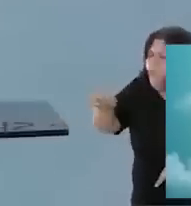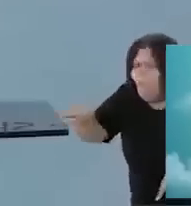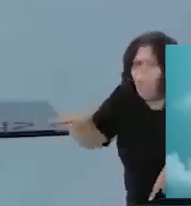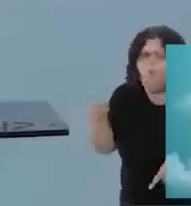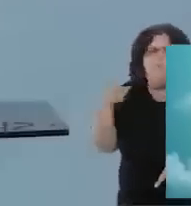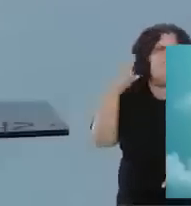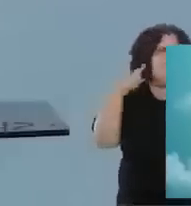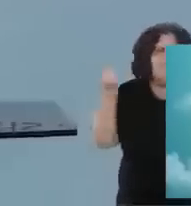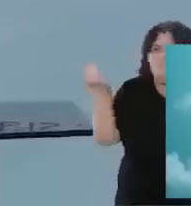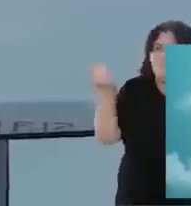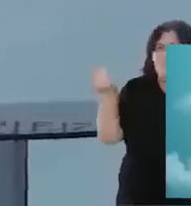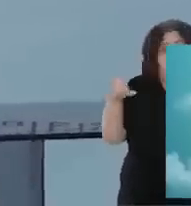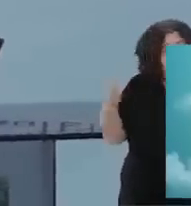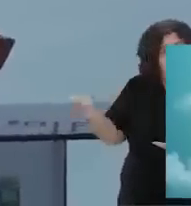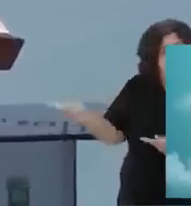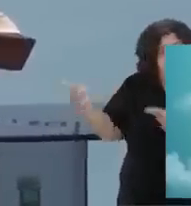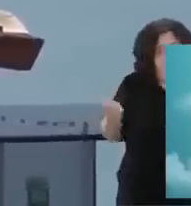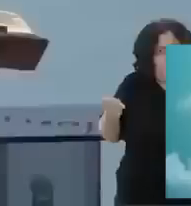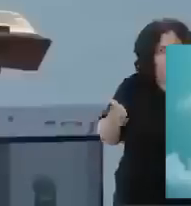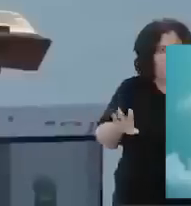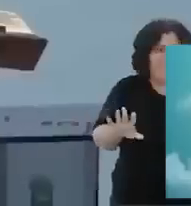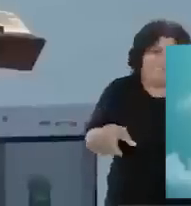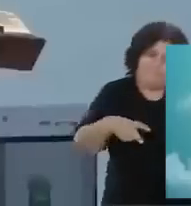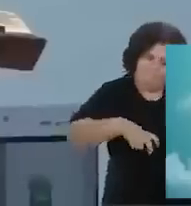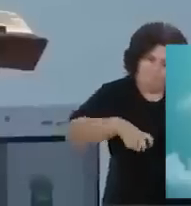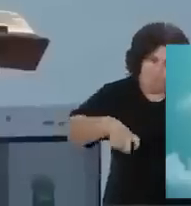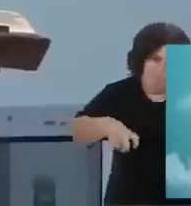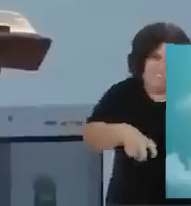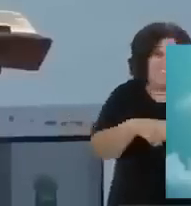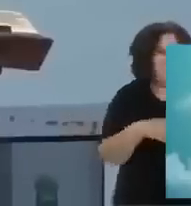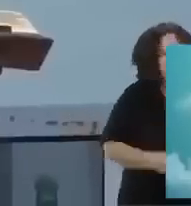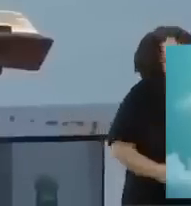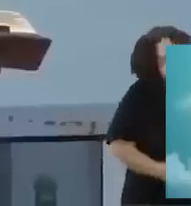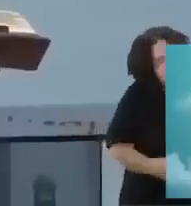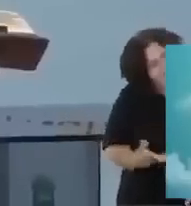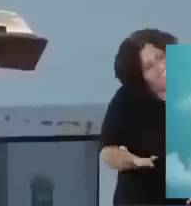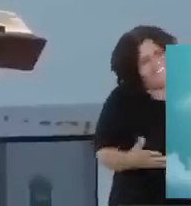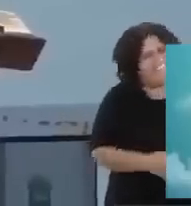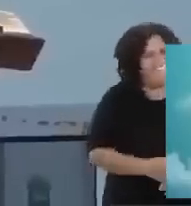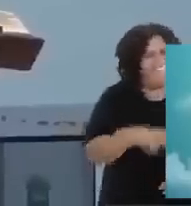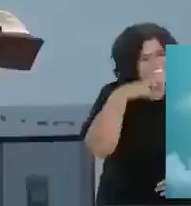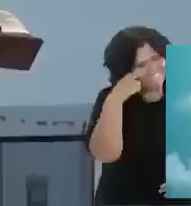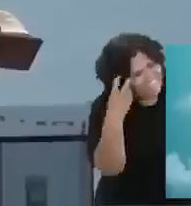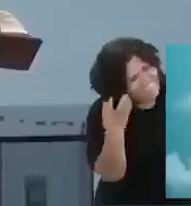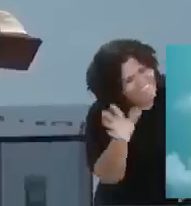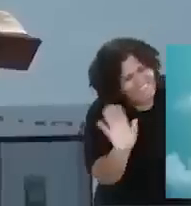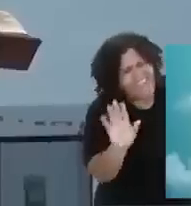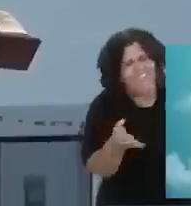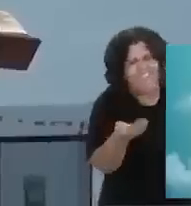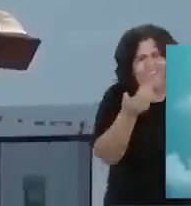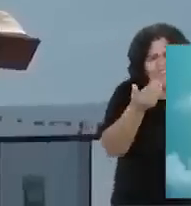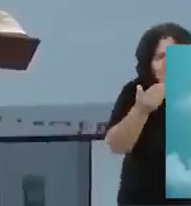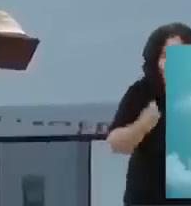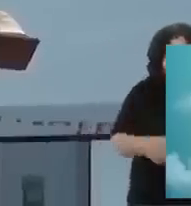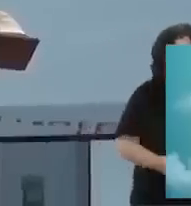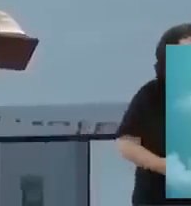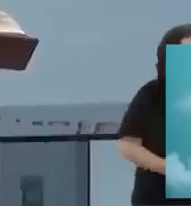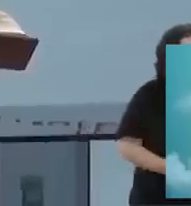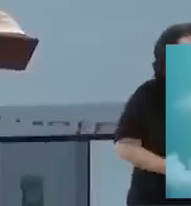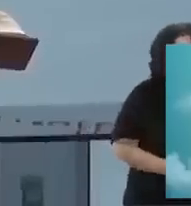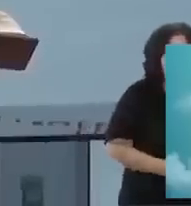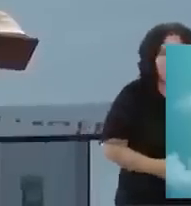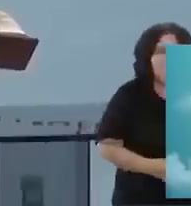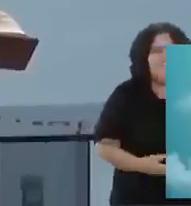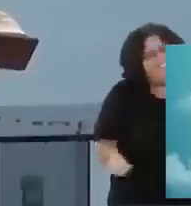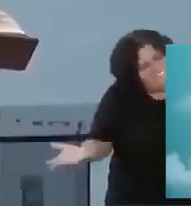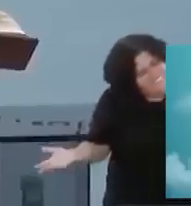Aí a visita chega, constrangida, e você dá um sorriso amarelo e diz, nós íamos ao jantar.